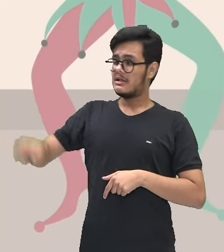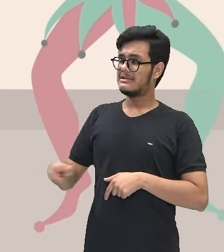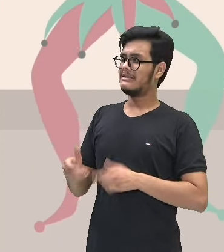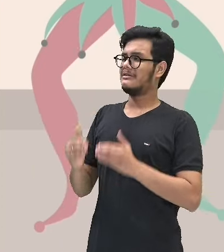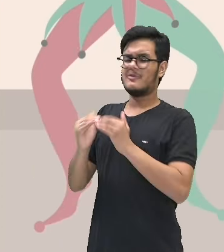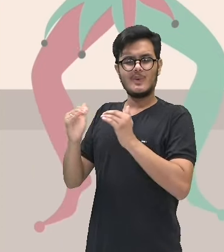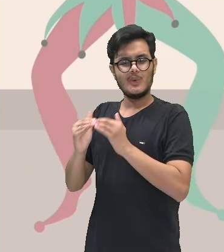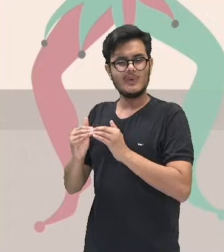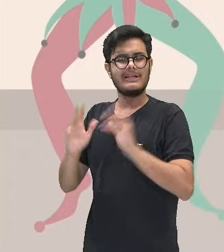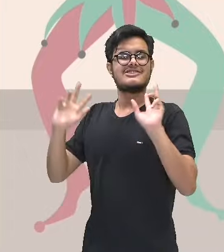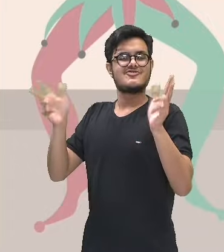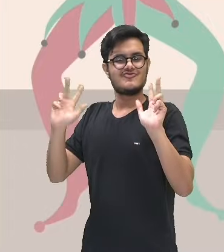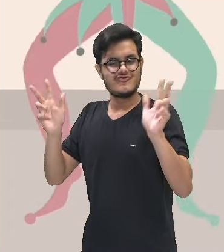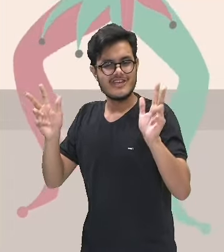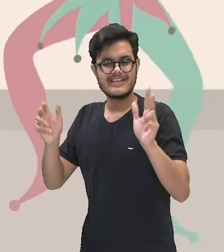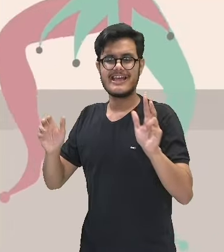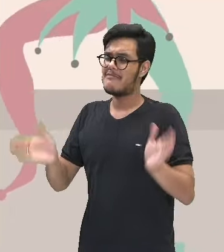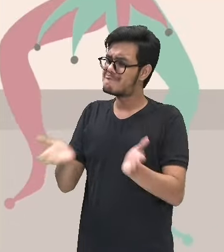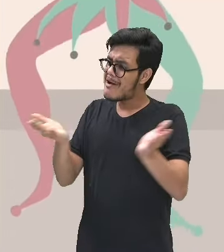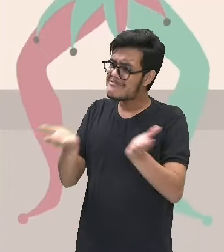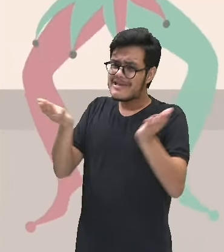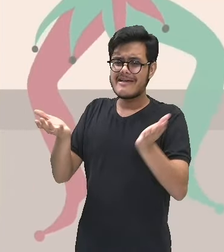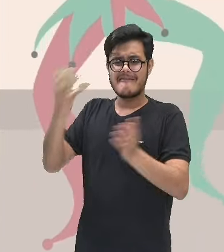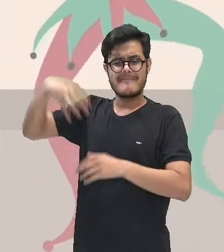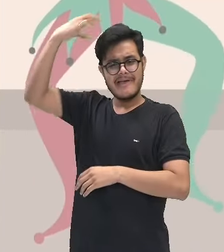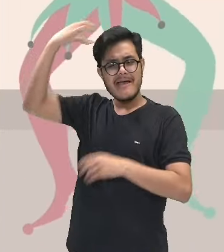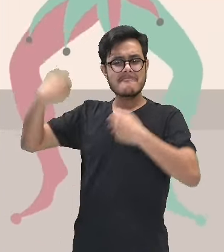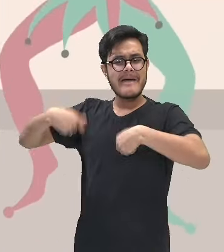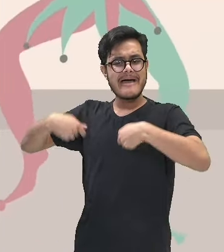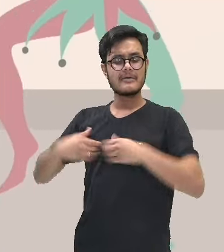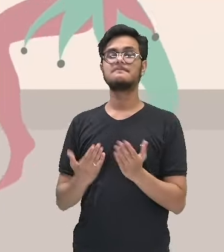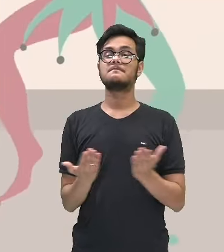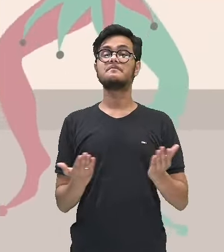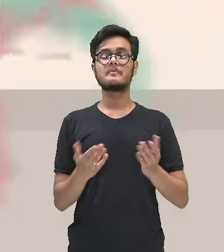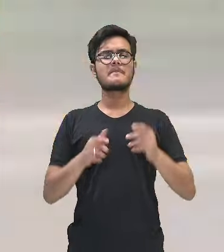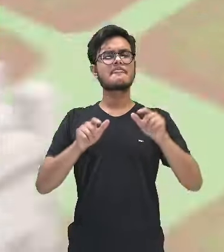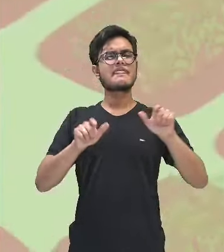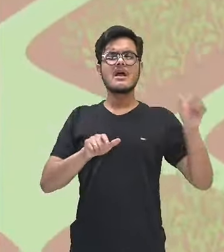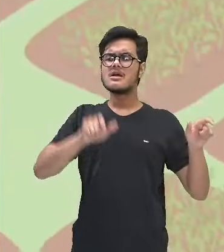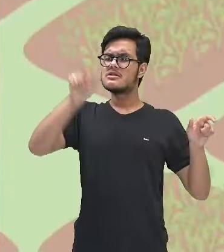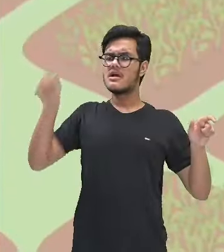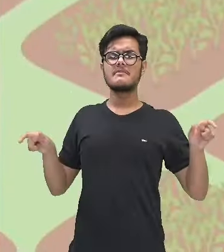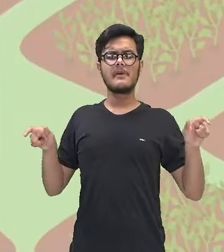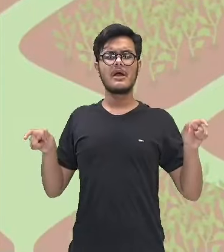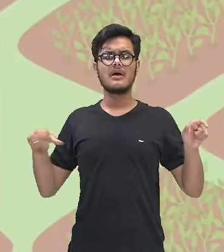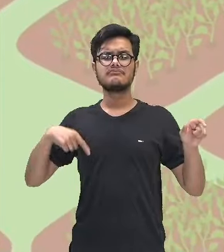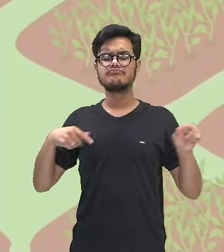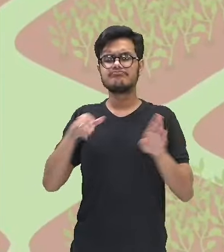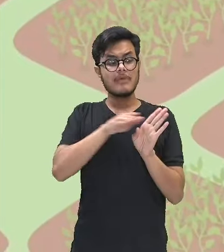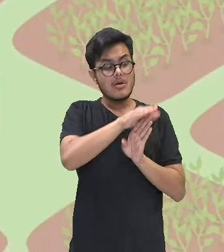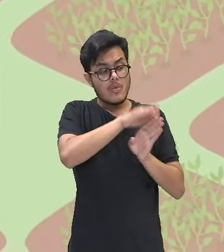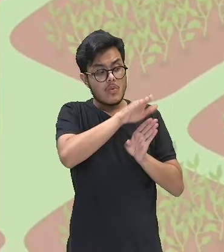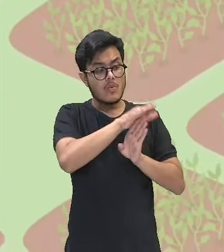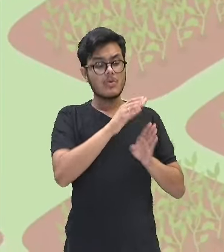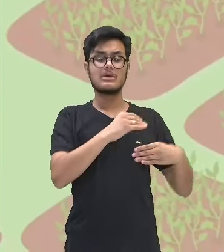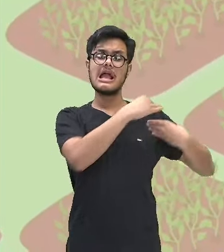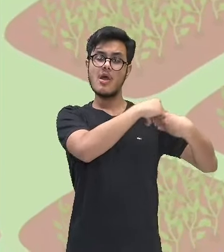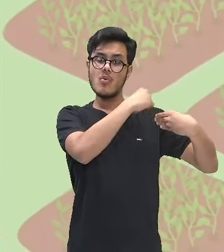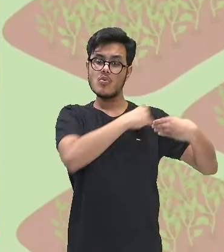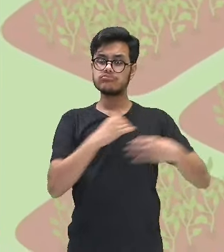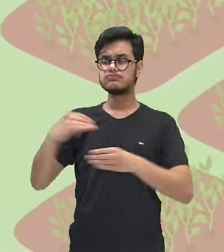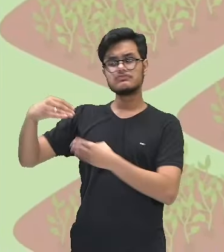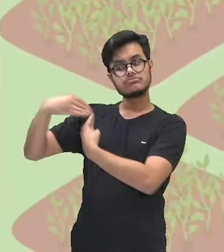para diverti-lo. E essas pessoas, elas vão estar ali, no caso ali, auxiliando este monarca, né,